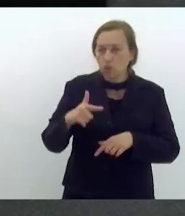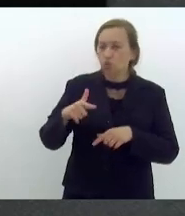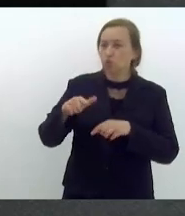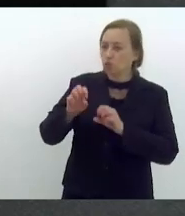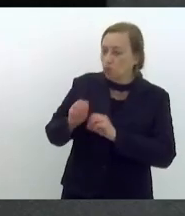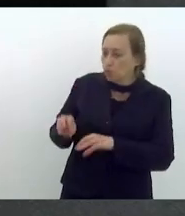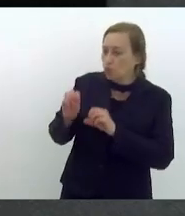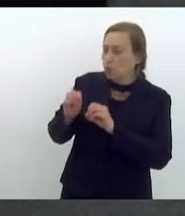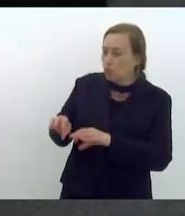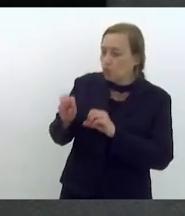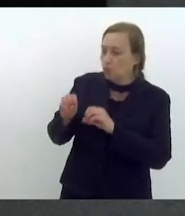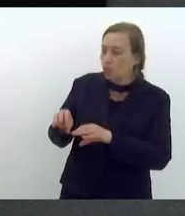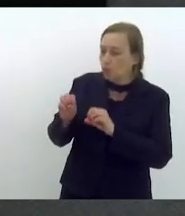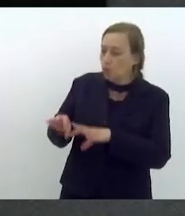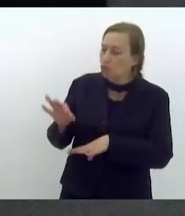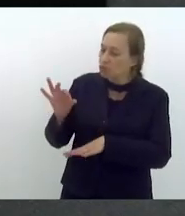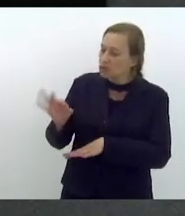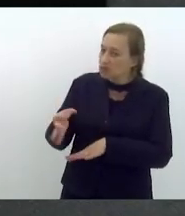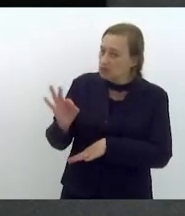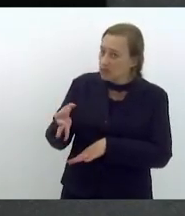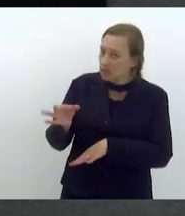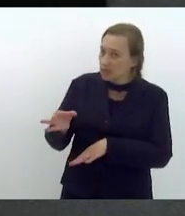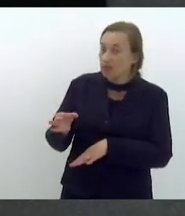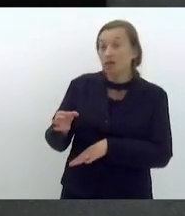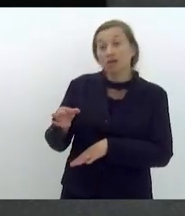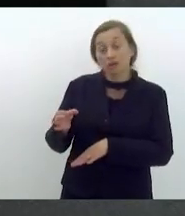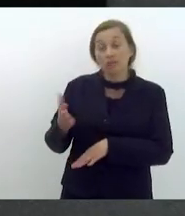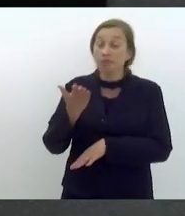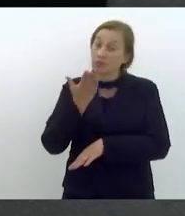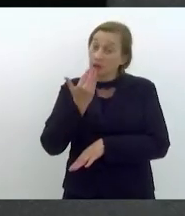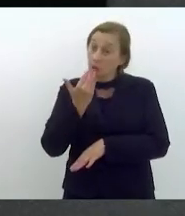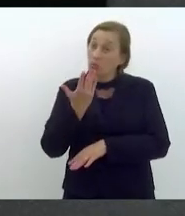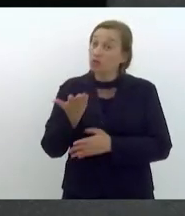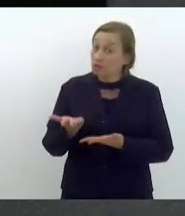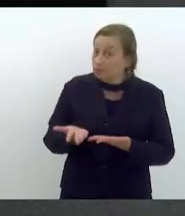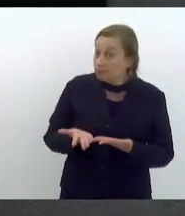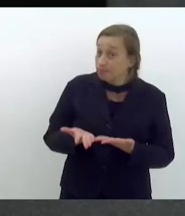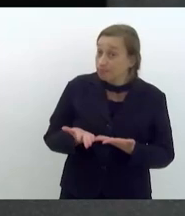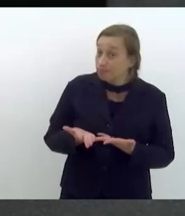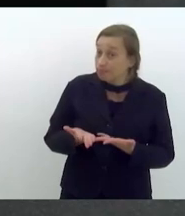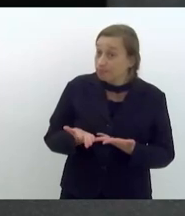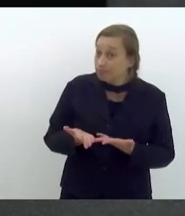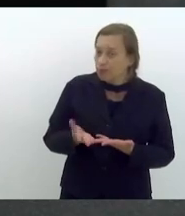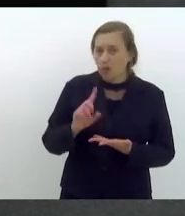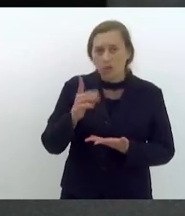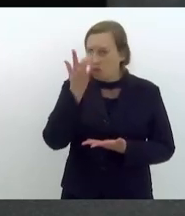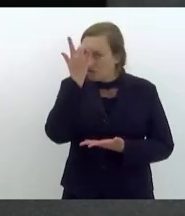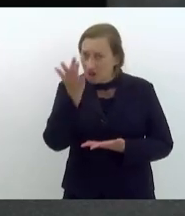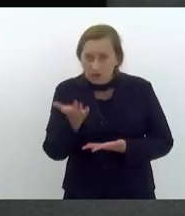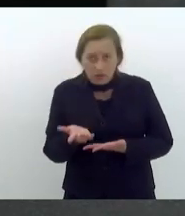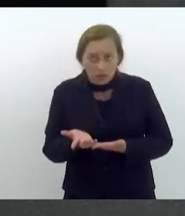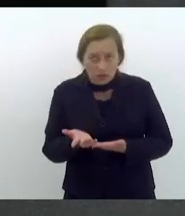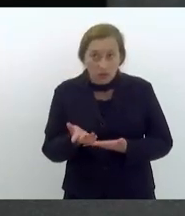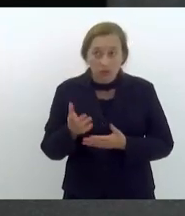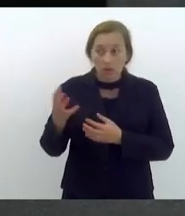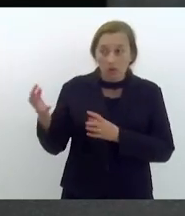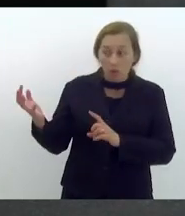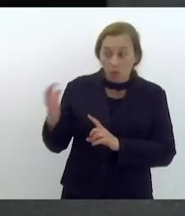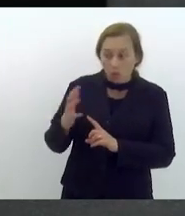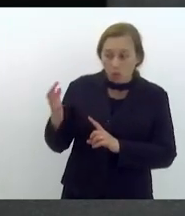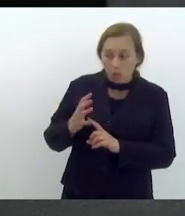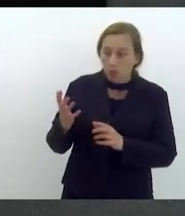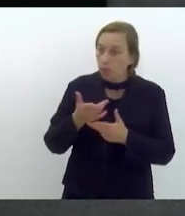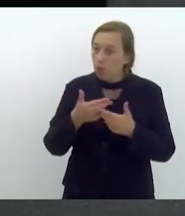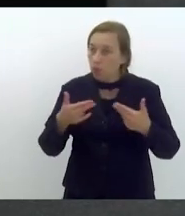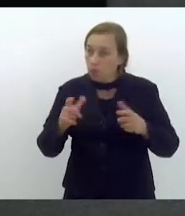educá-lo de forma correta no aspecto alimentar não é fácil as tentações são